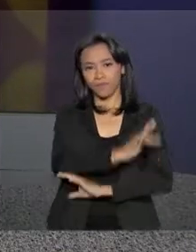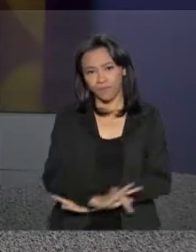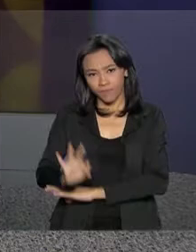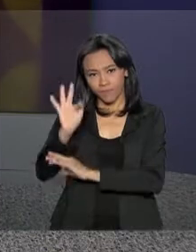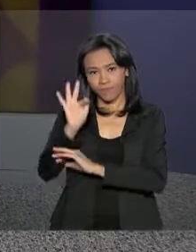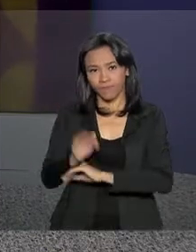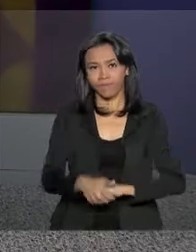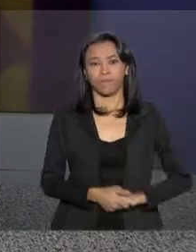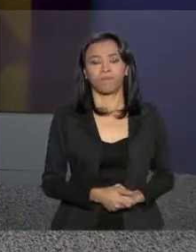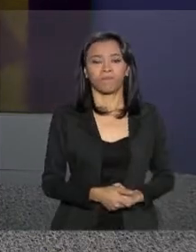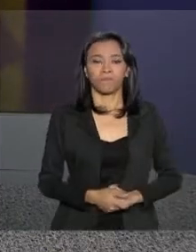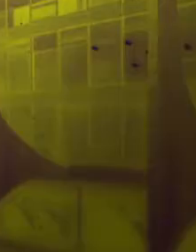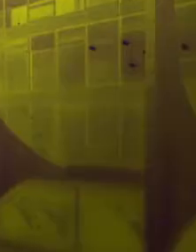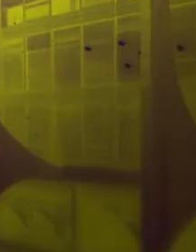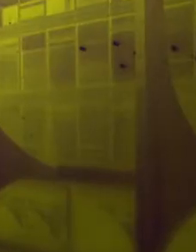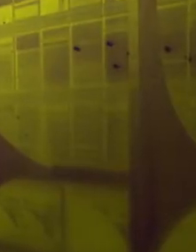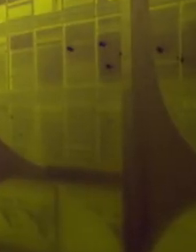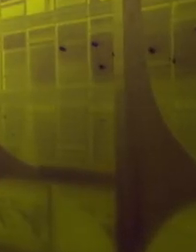Governo Federal.